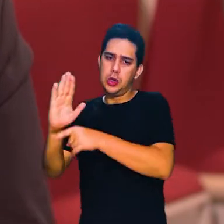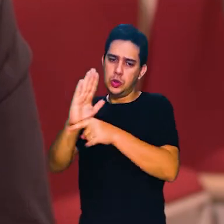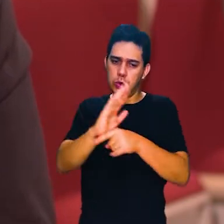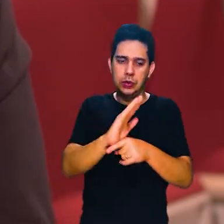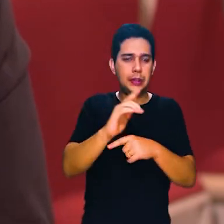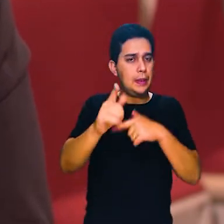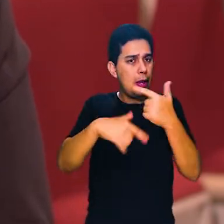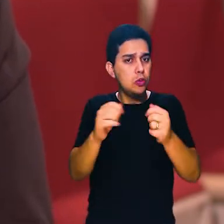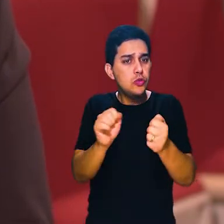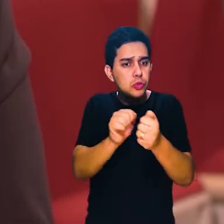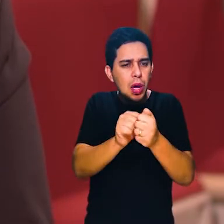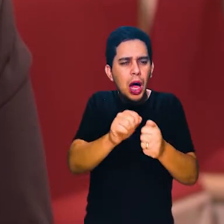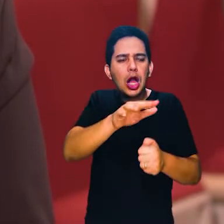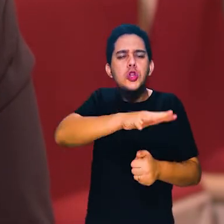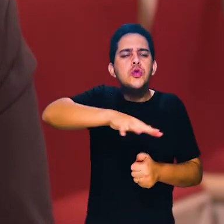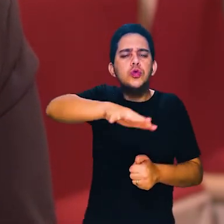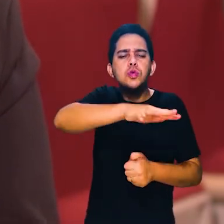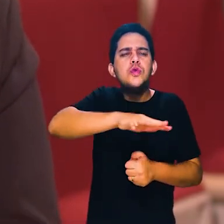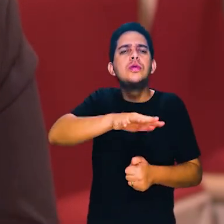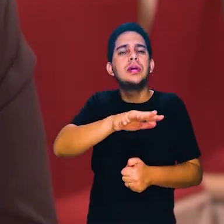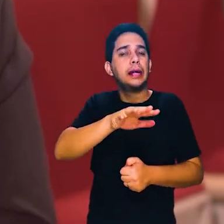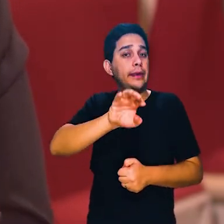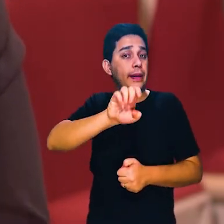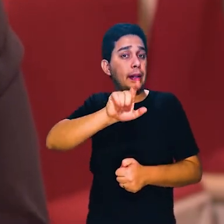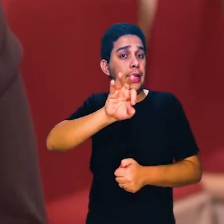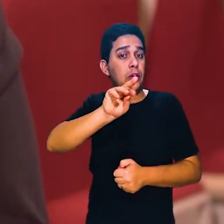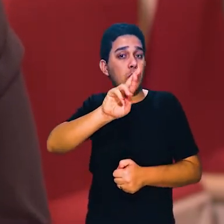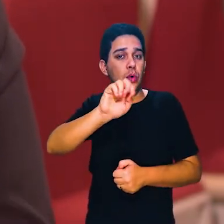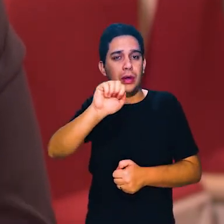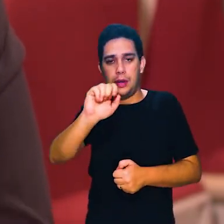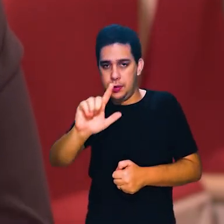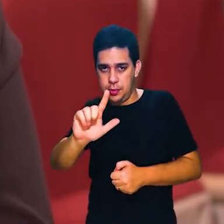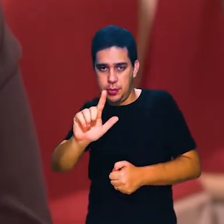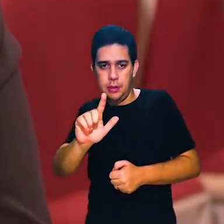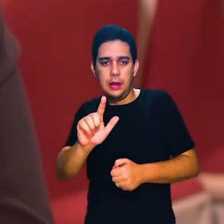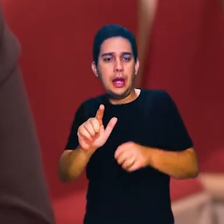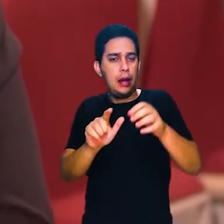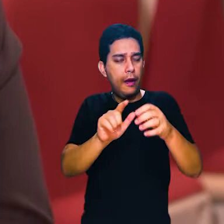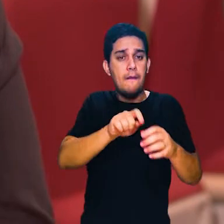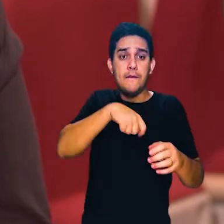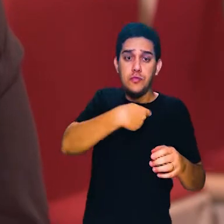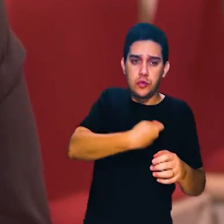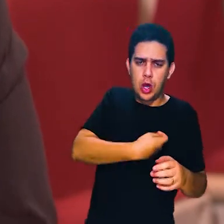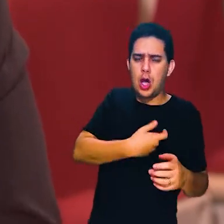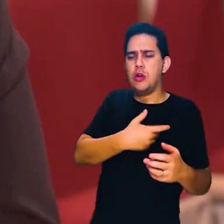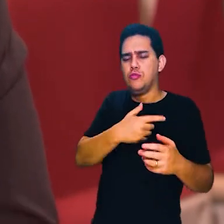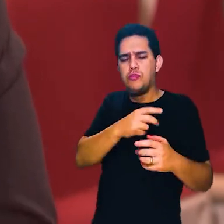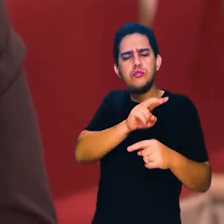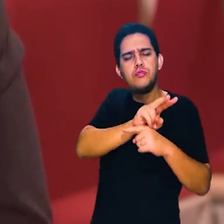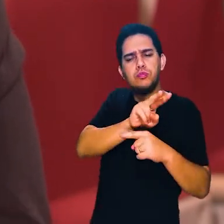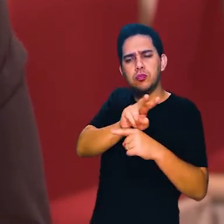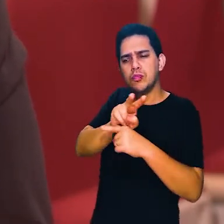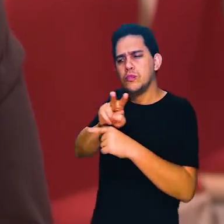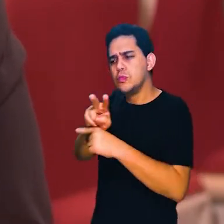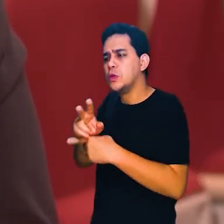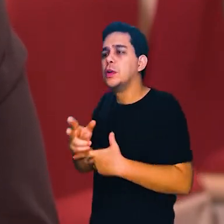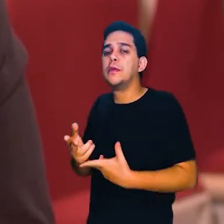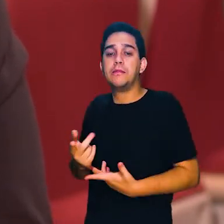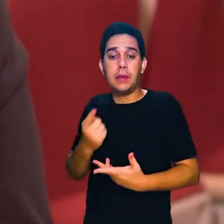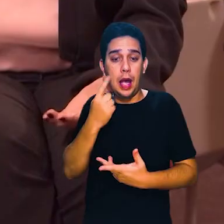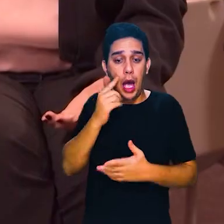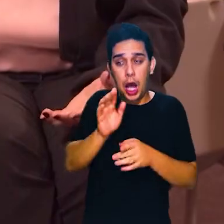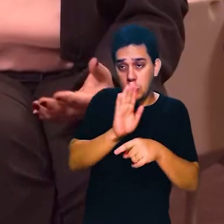eleitorais, justamente para, tanto como autor como fiscal da lei, para viabilizar